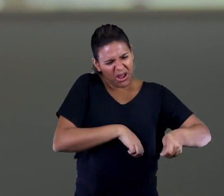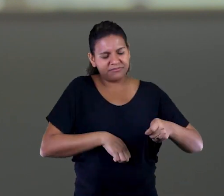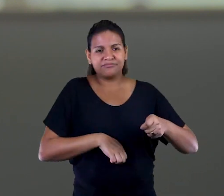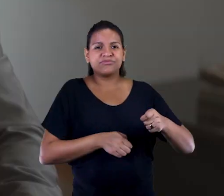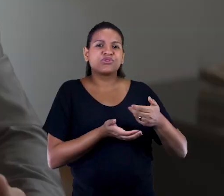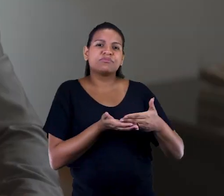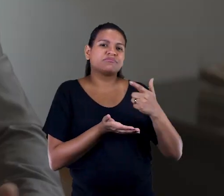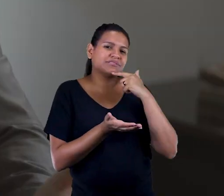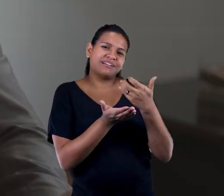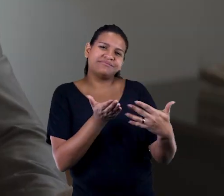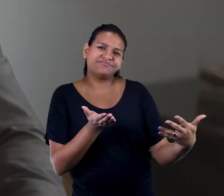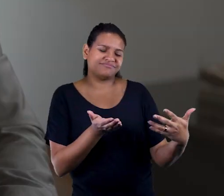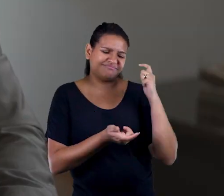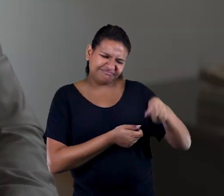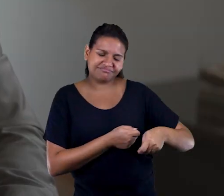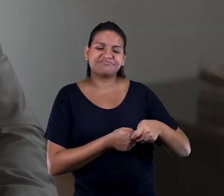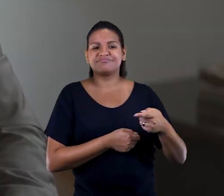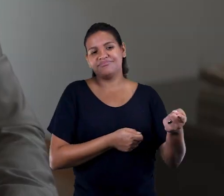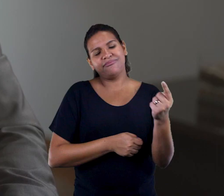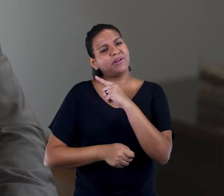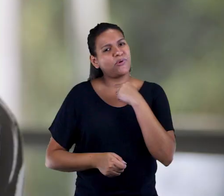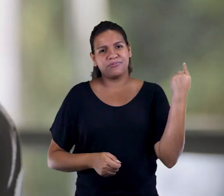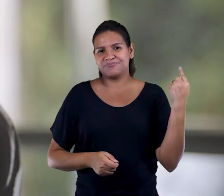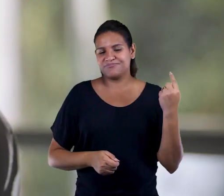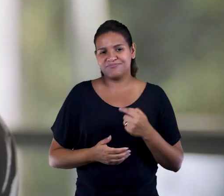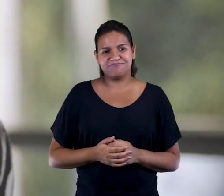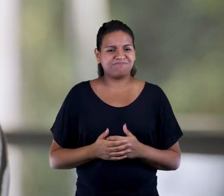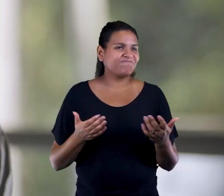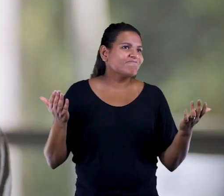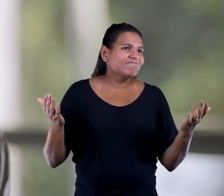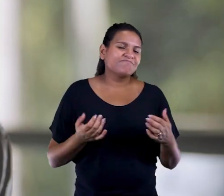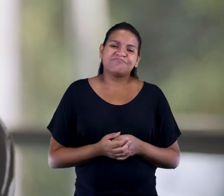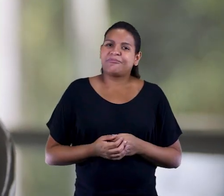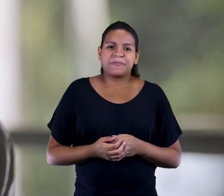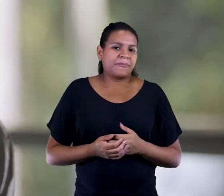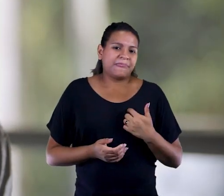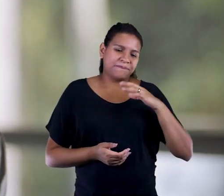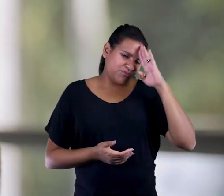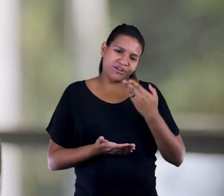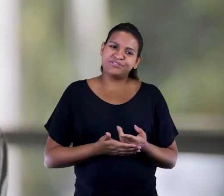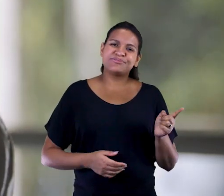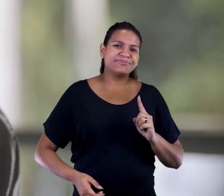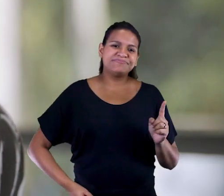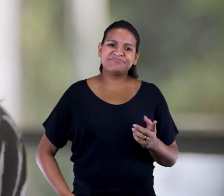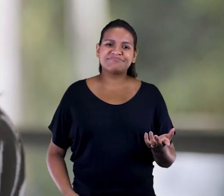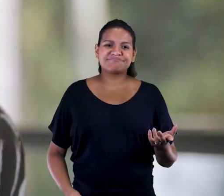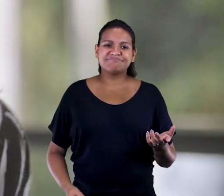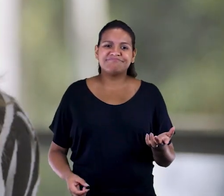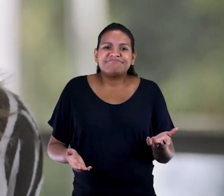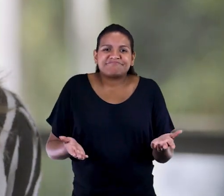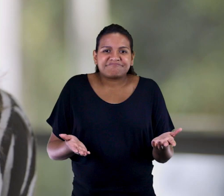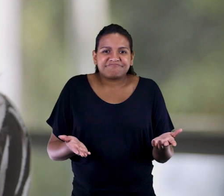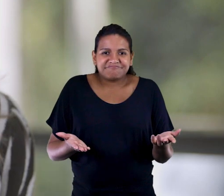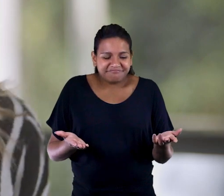depois o animal retirado dali pela zoonose veio a falecer, infelizmente. Cara, foi inacreditável, né? Você vê tanta gente ali, um